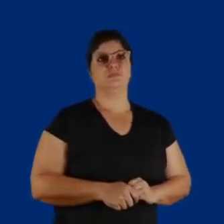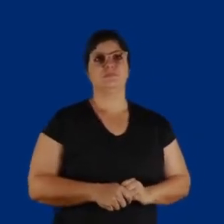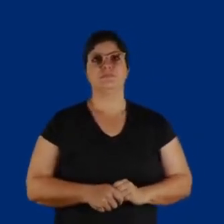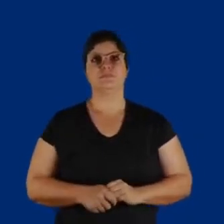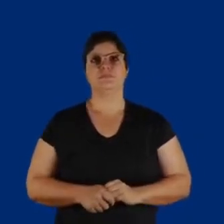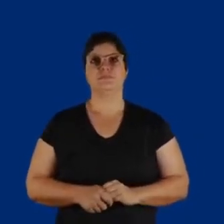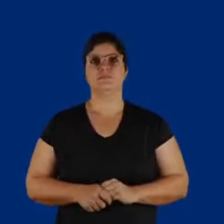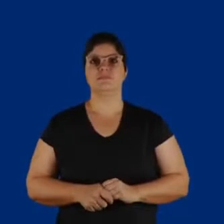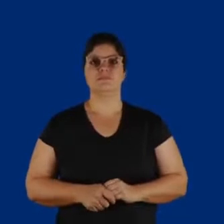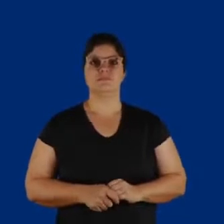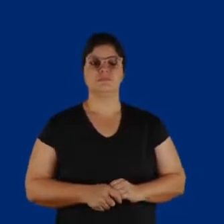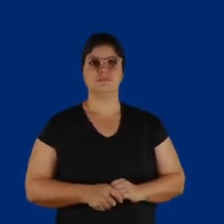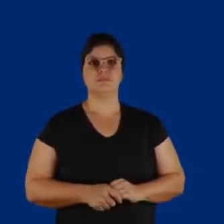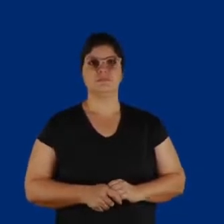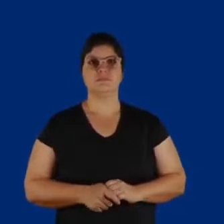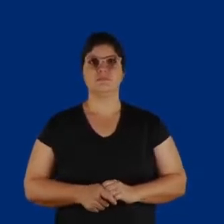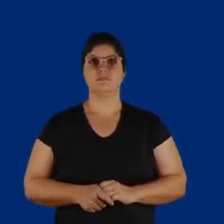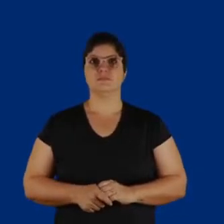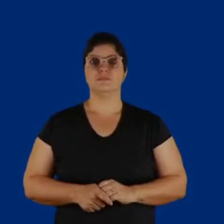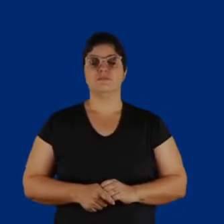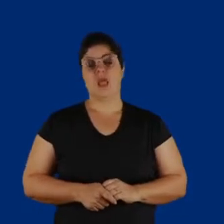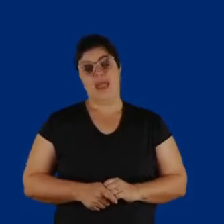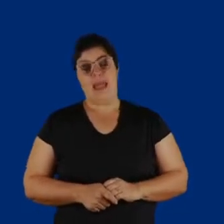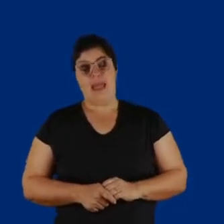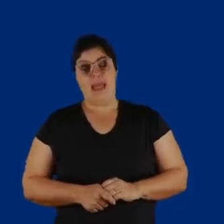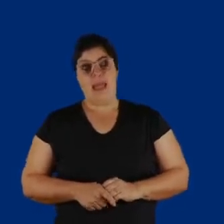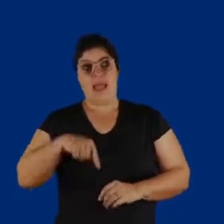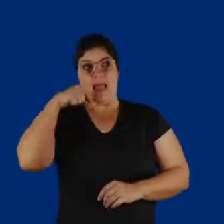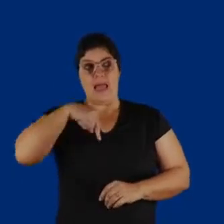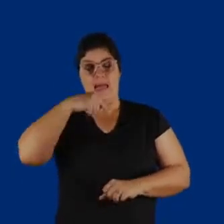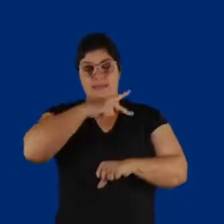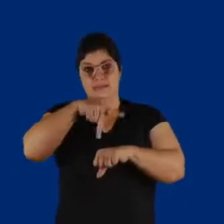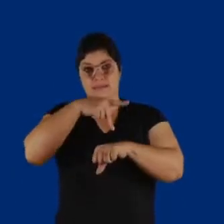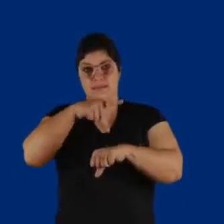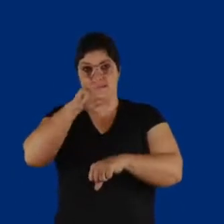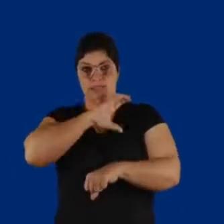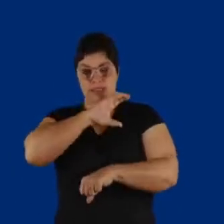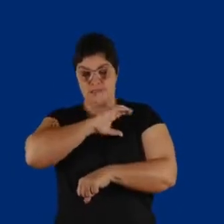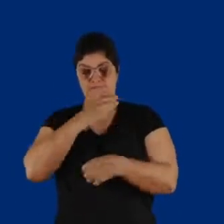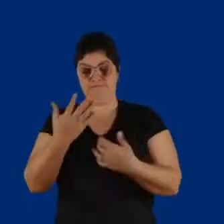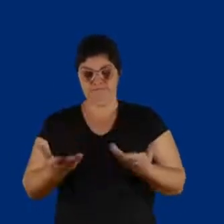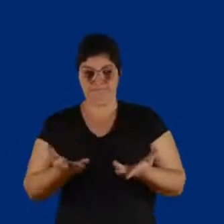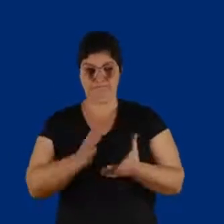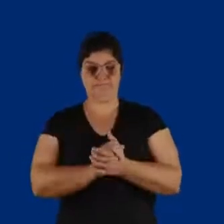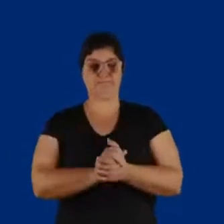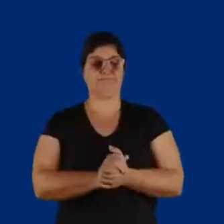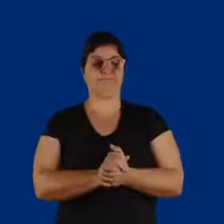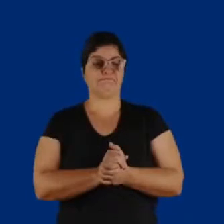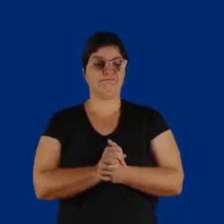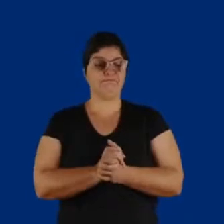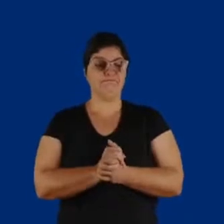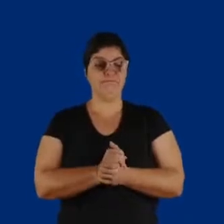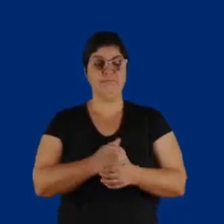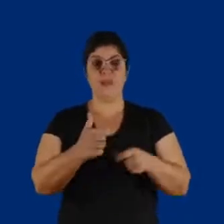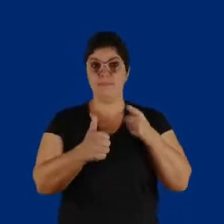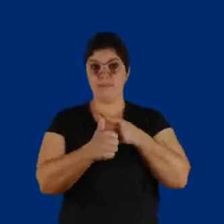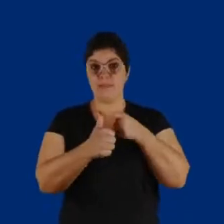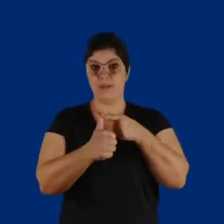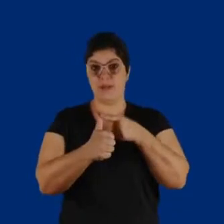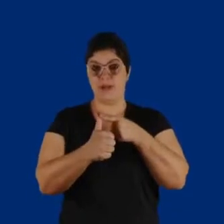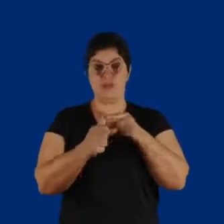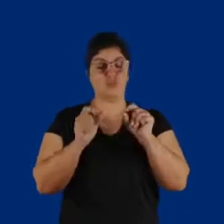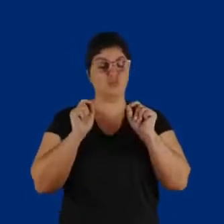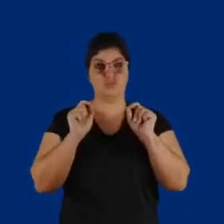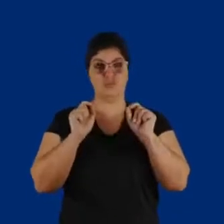Well, I can tell you in Canada. Eu posso dizer que no Canadá nós temos, em primeiro lugar, eu acho que